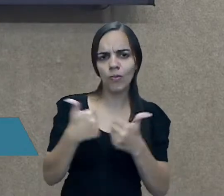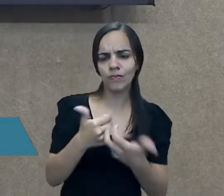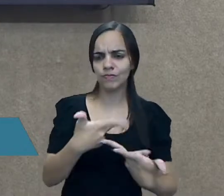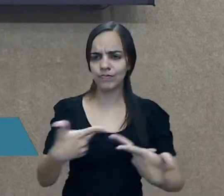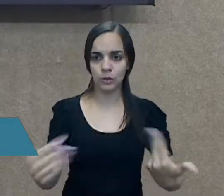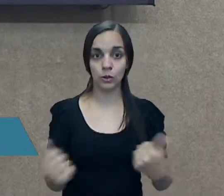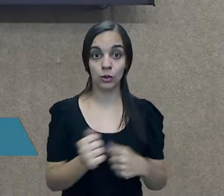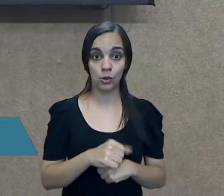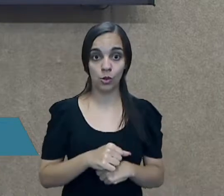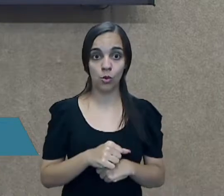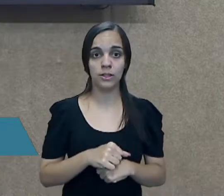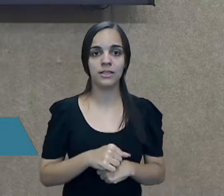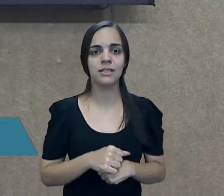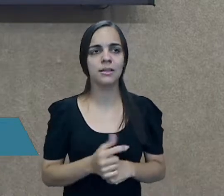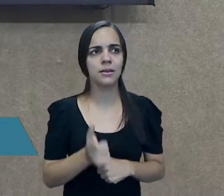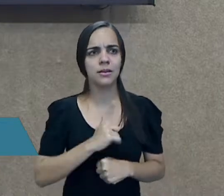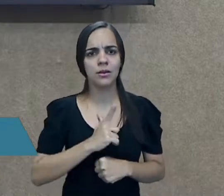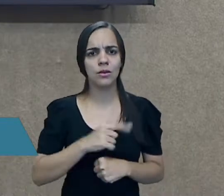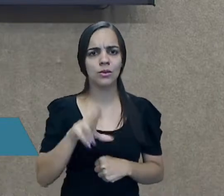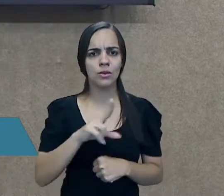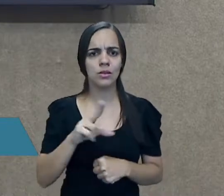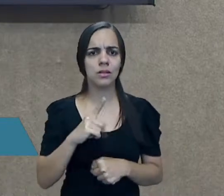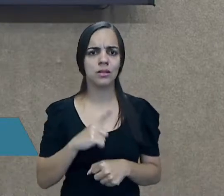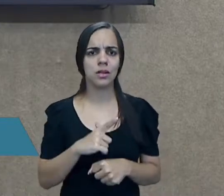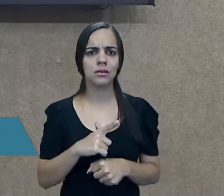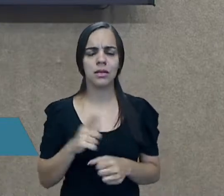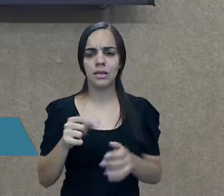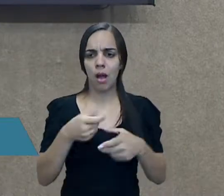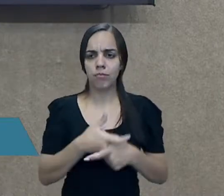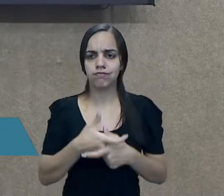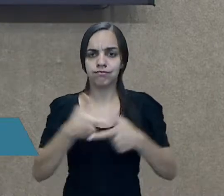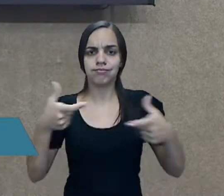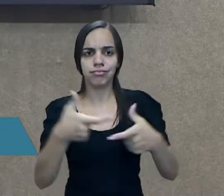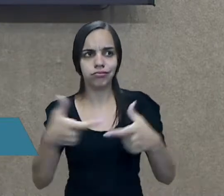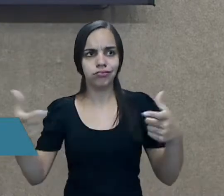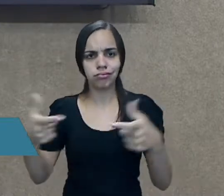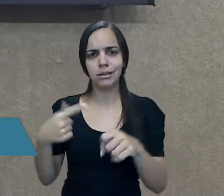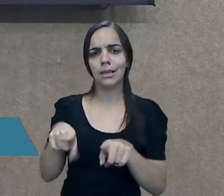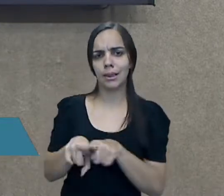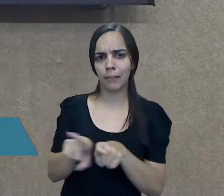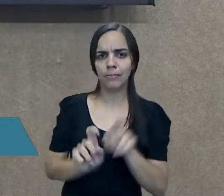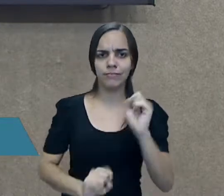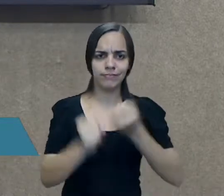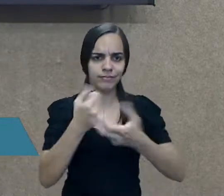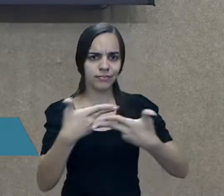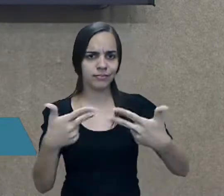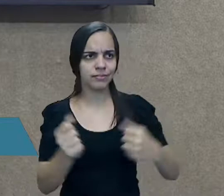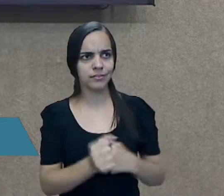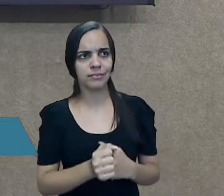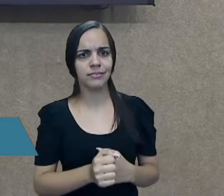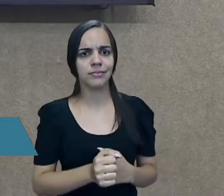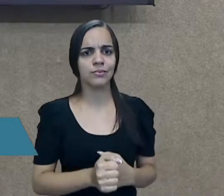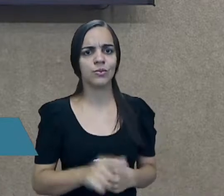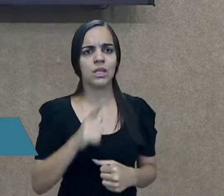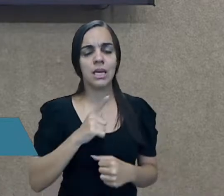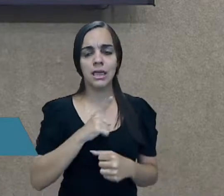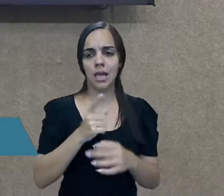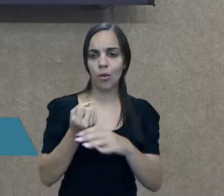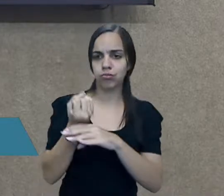elas foram construídas ou ampliadas. Também surgiu os barcos a